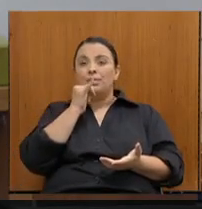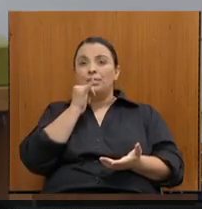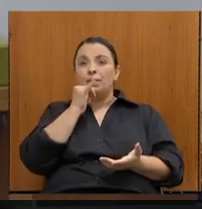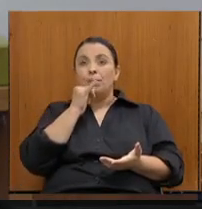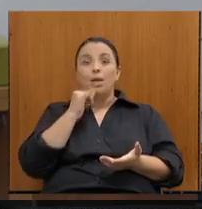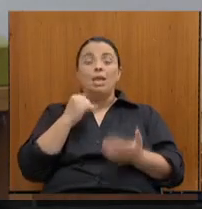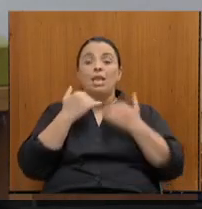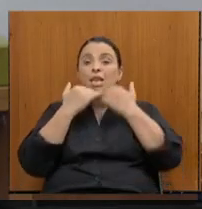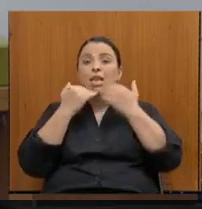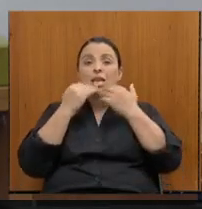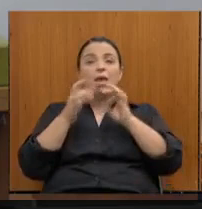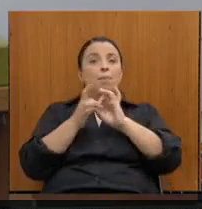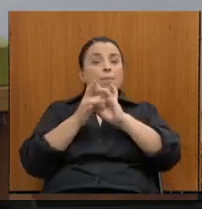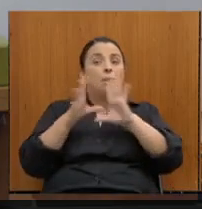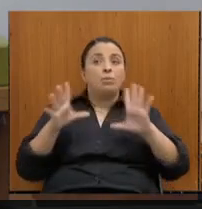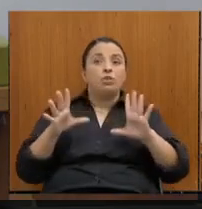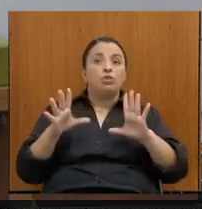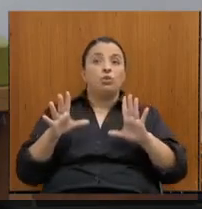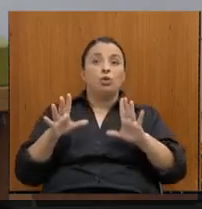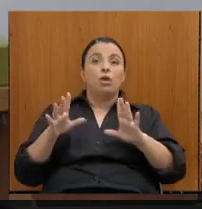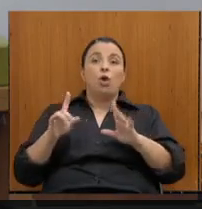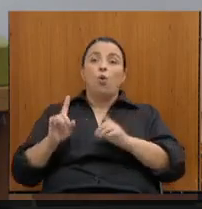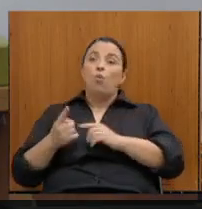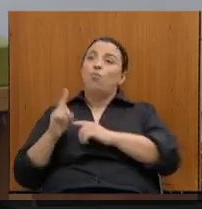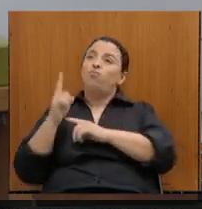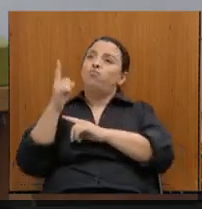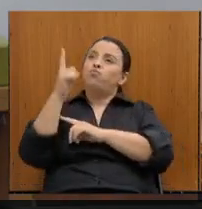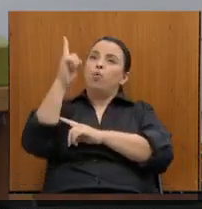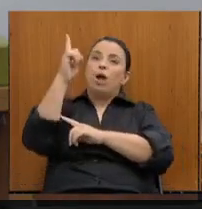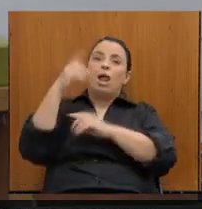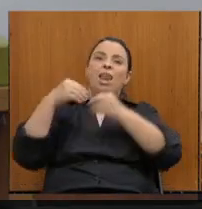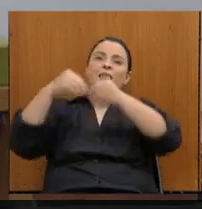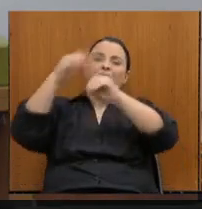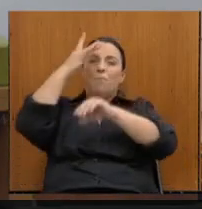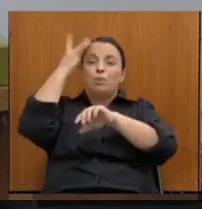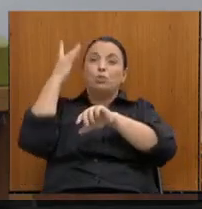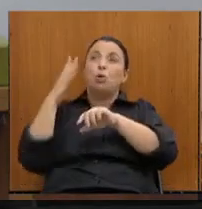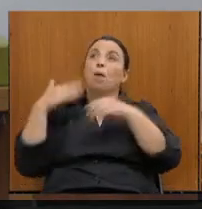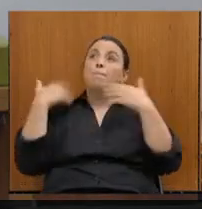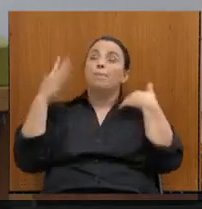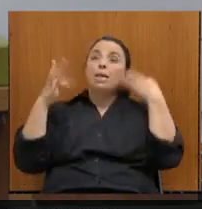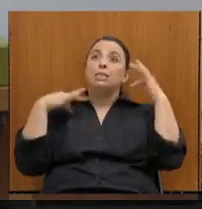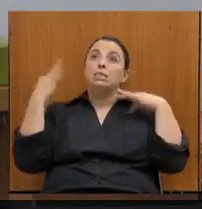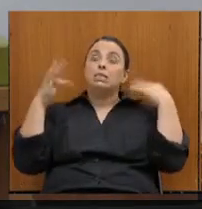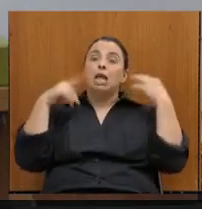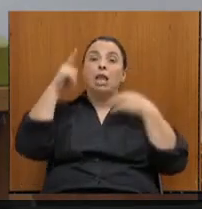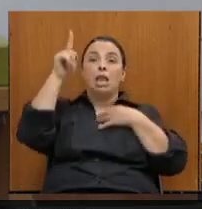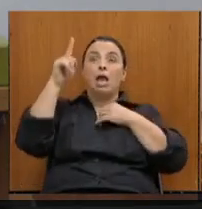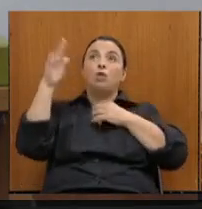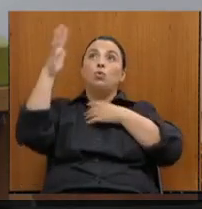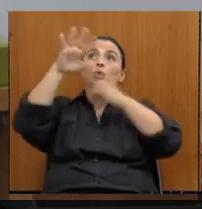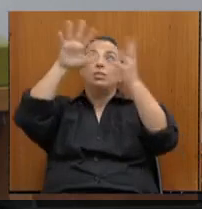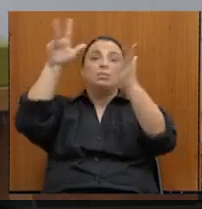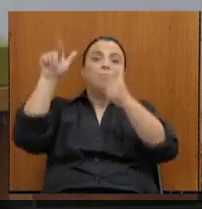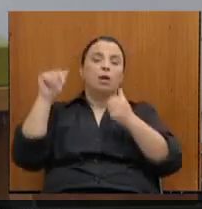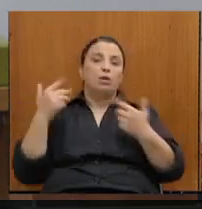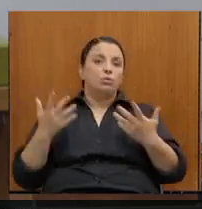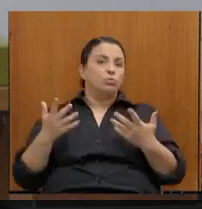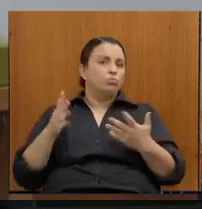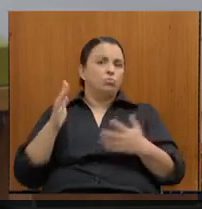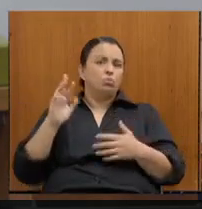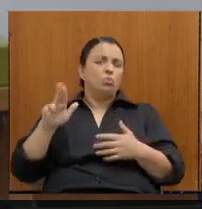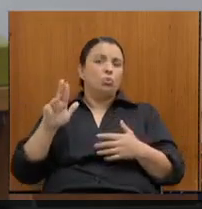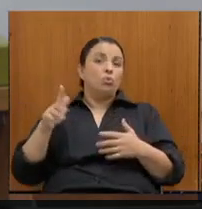e nem que se fizesse no WhatsApp que te para para metade do mundo isso são iniciativas de